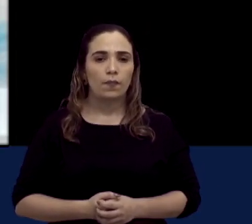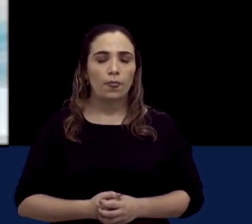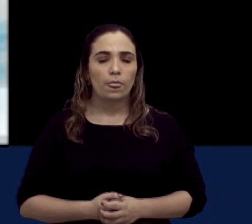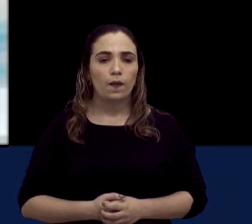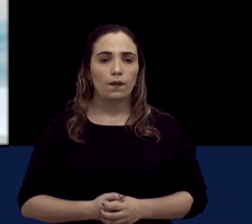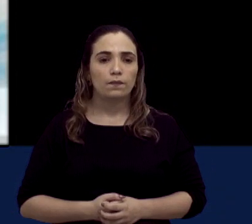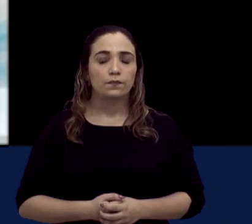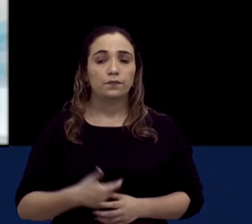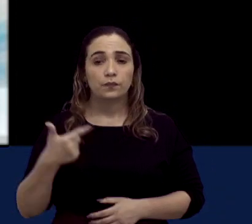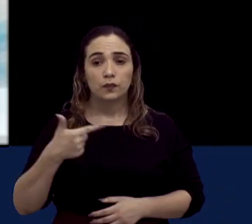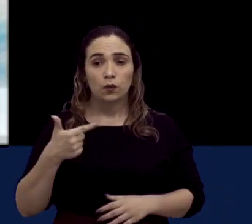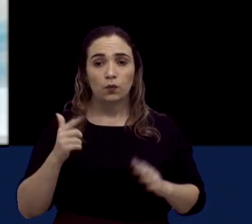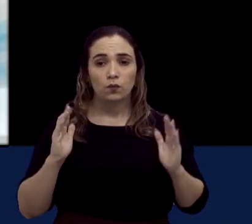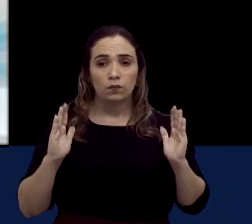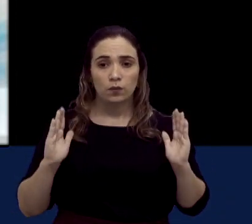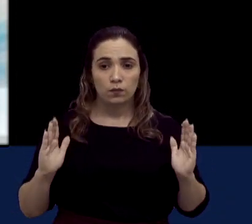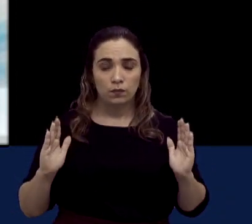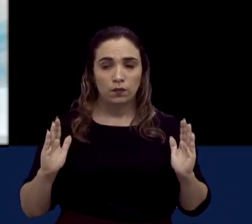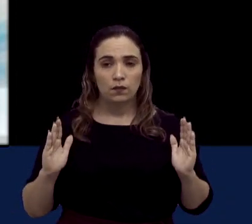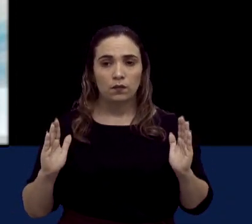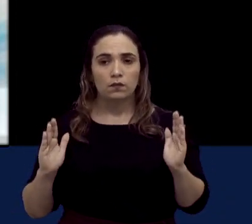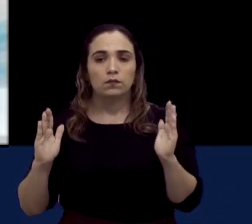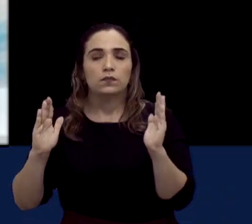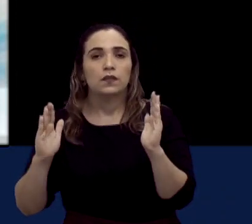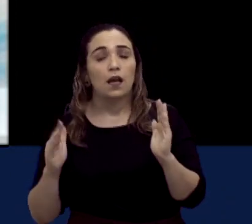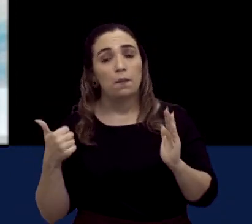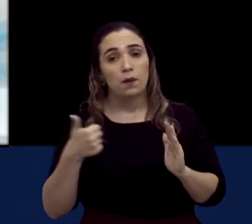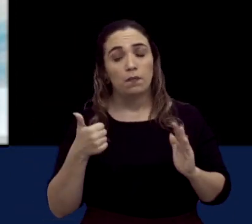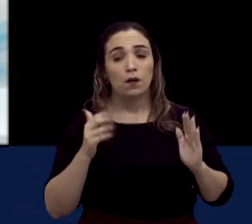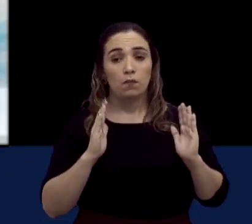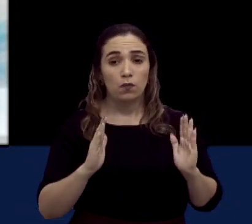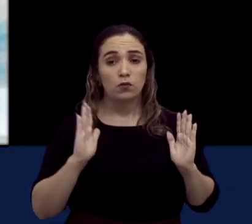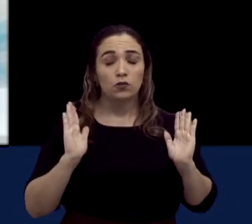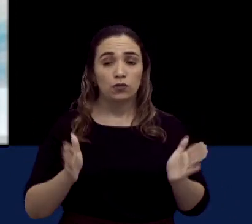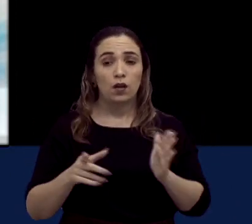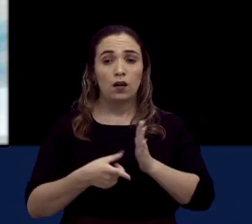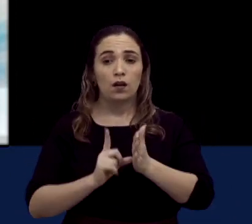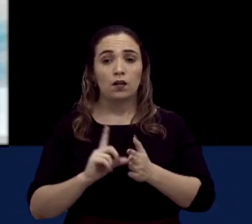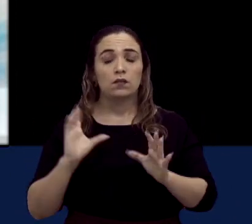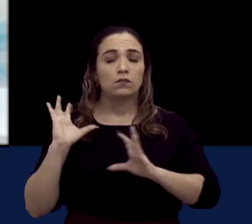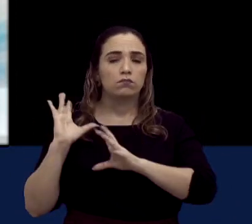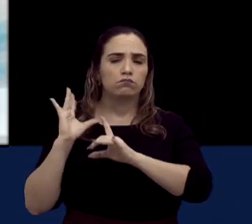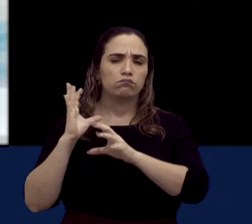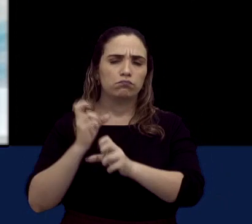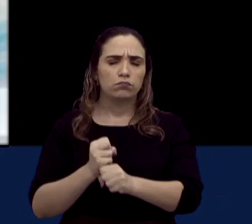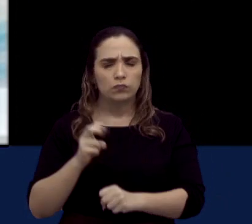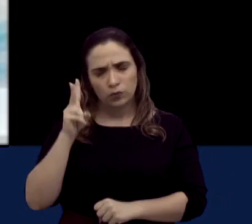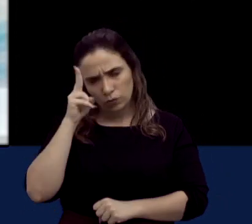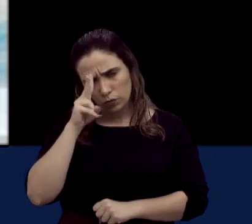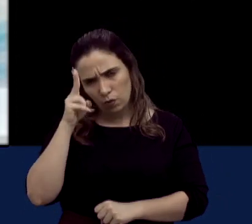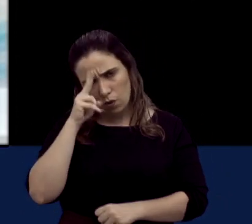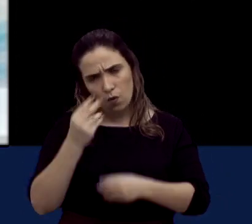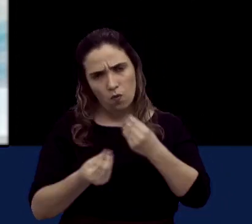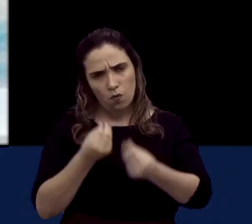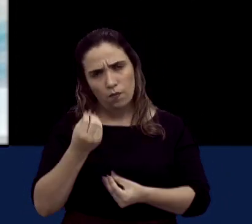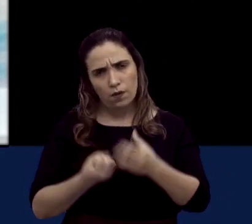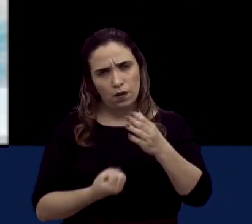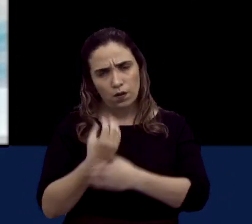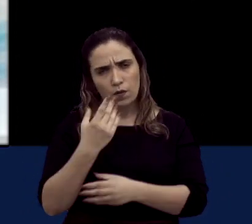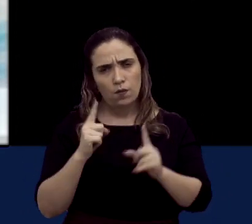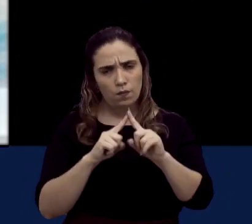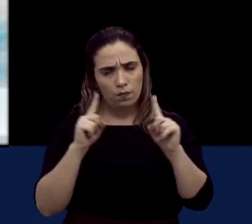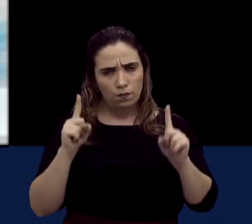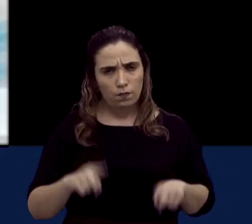mostrar para vocês nesse primeiro momento foi como nós chegamos no modelo gerencial, que nada mais é do que